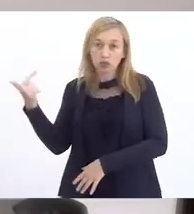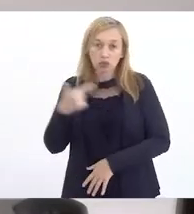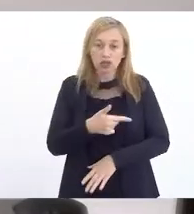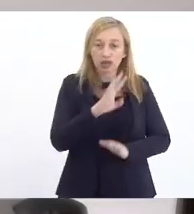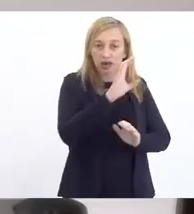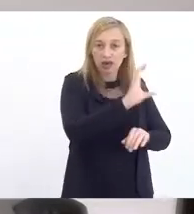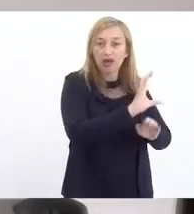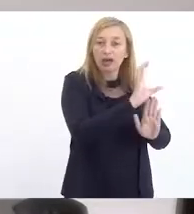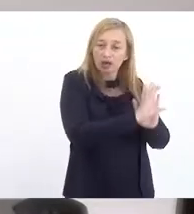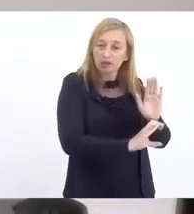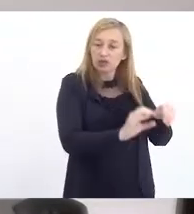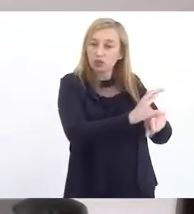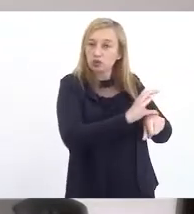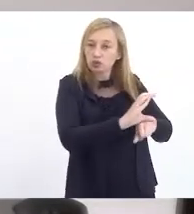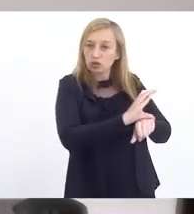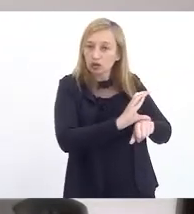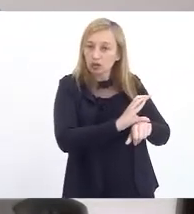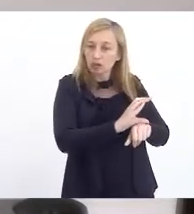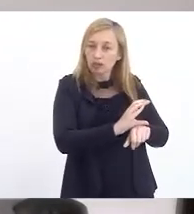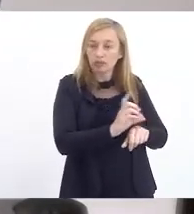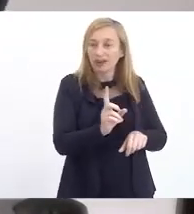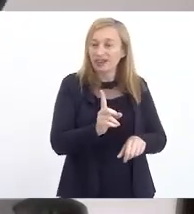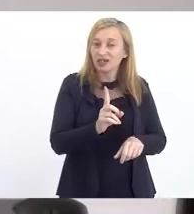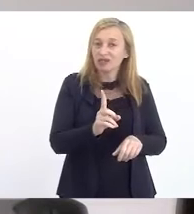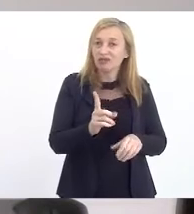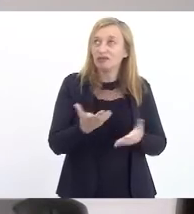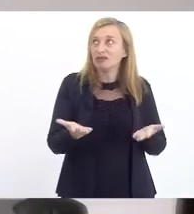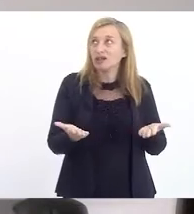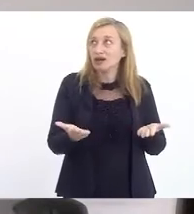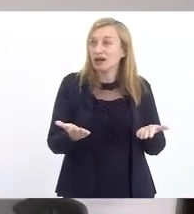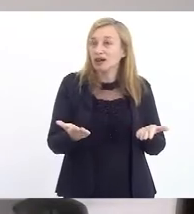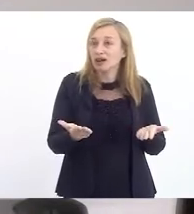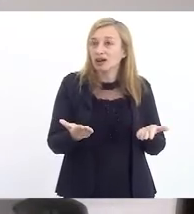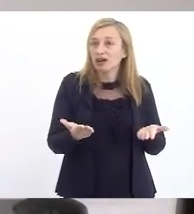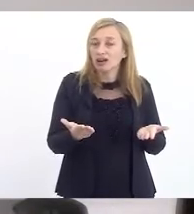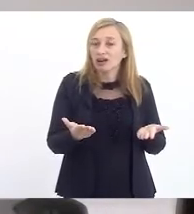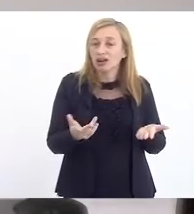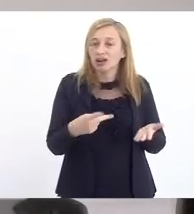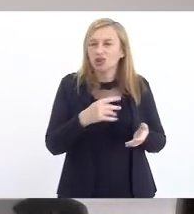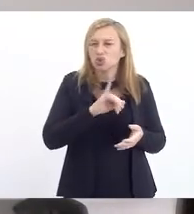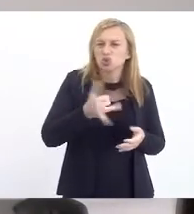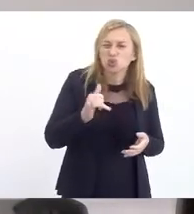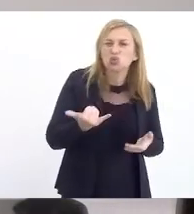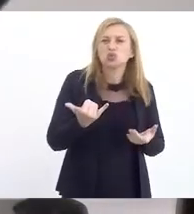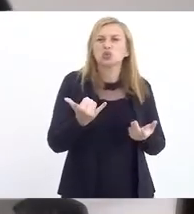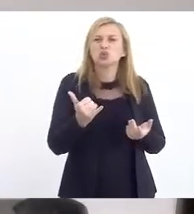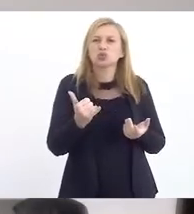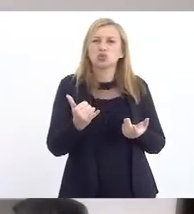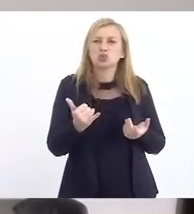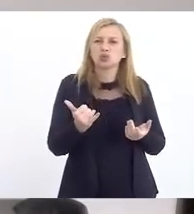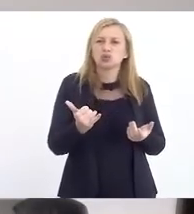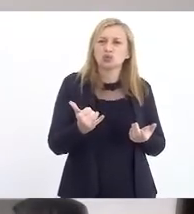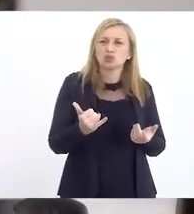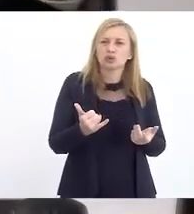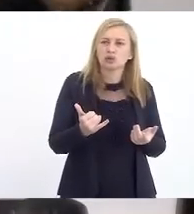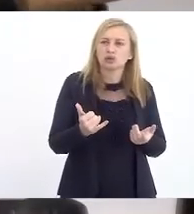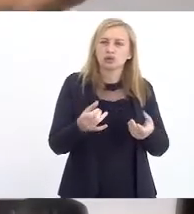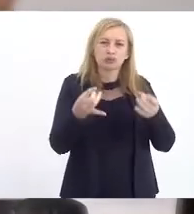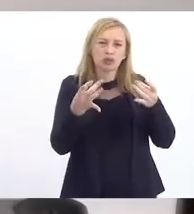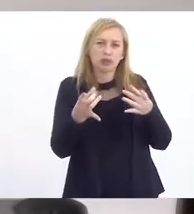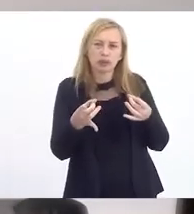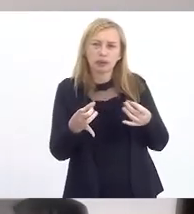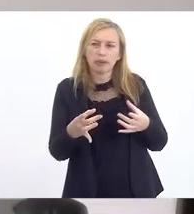emenda constitucional, mas não ficar entrando em juro, garantia, etc., porque, senão,